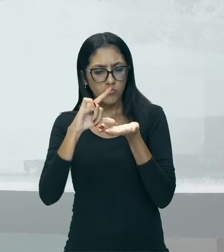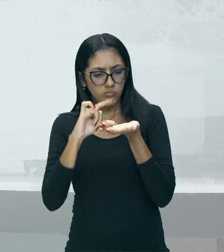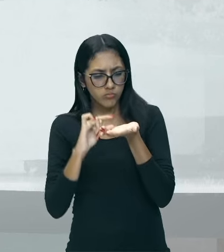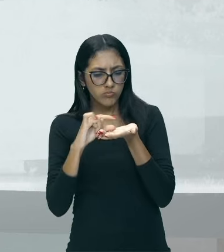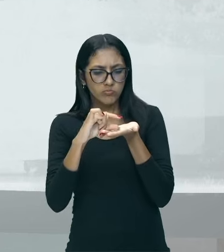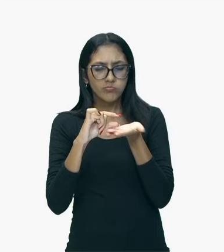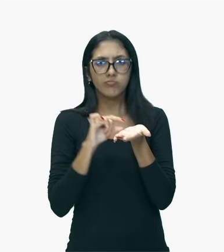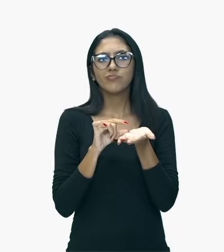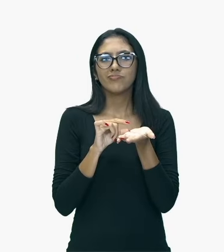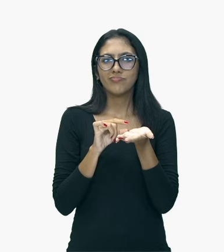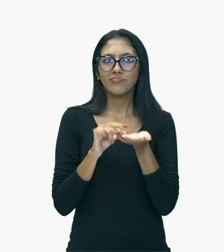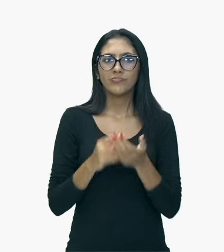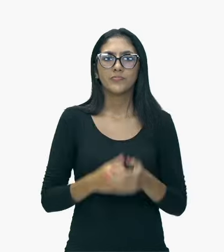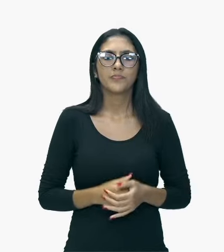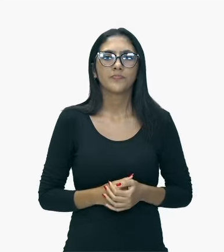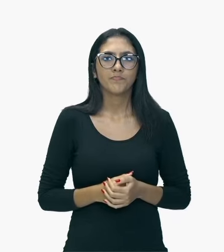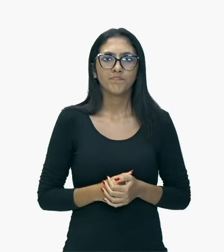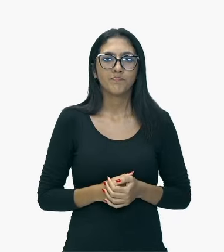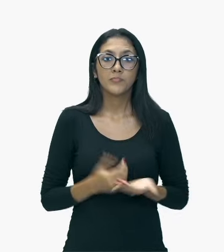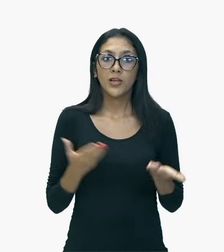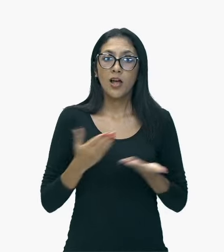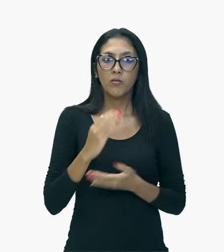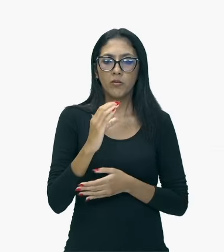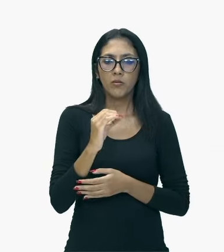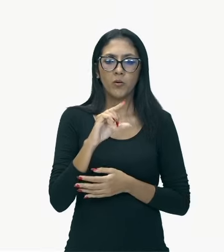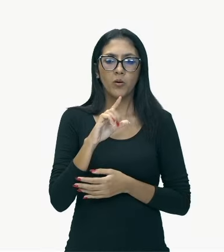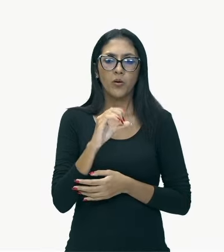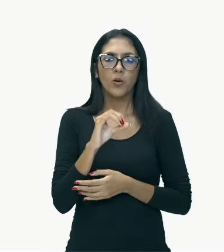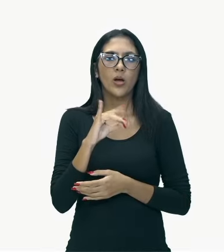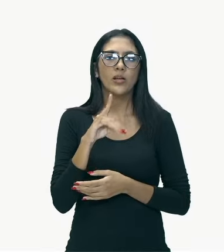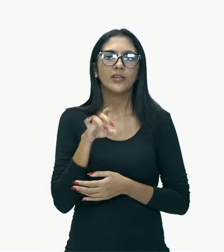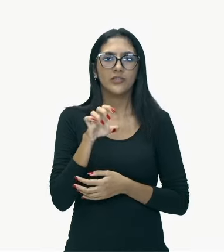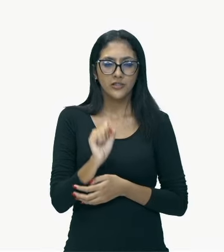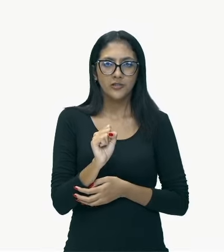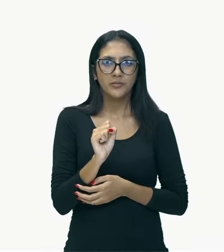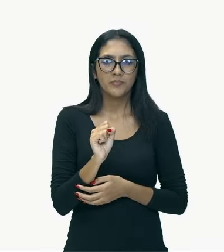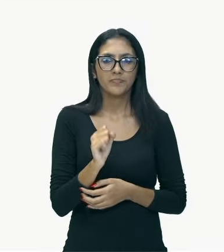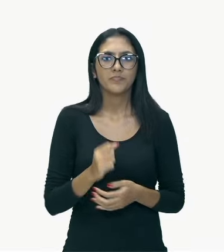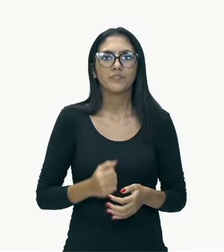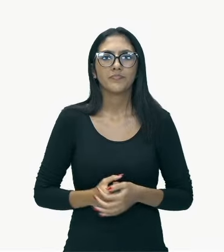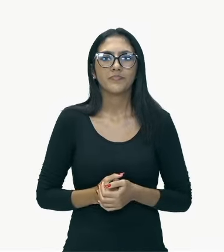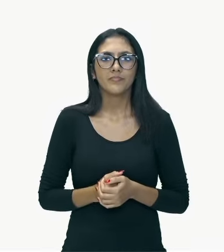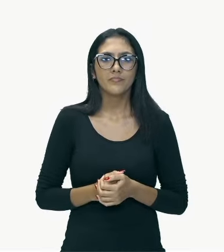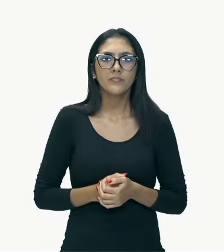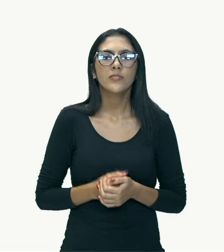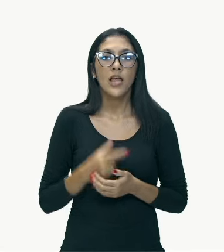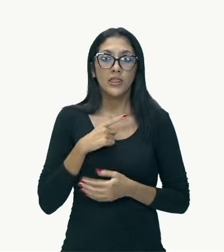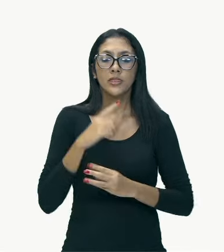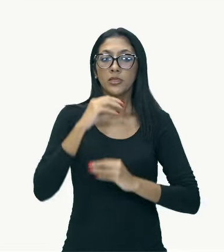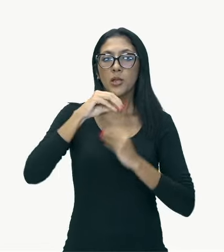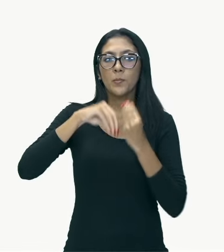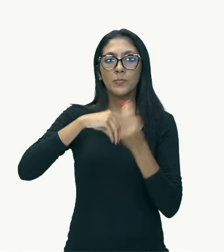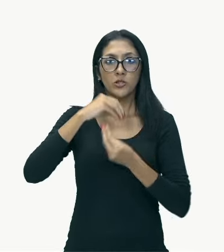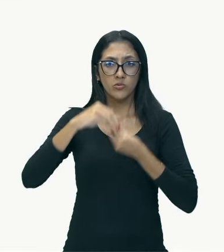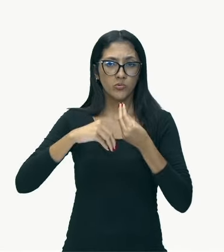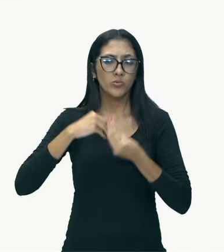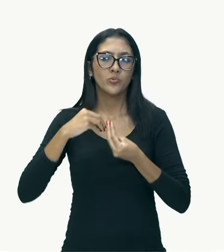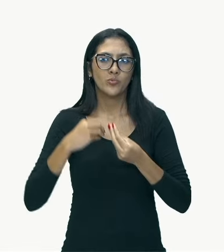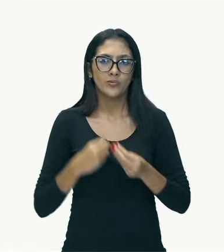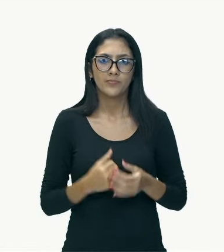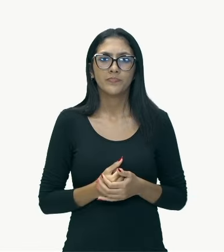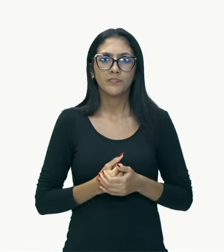Agora a gente vai falar sobre os colóides. São misturas que no primeiro momento você